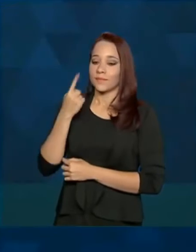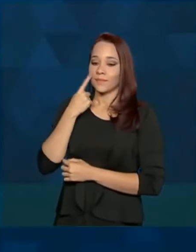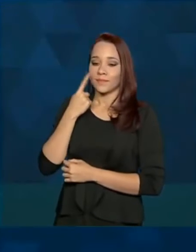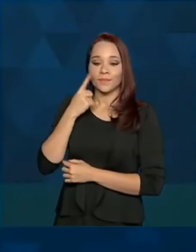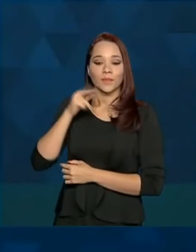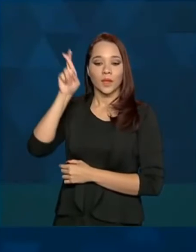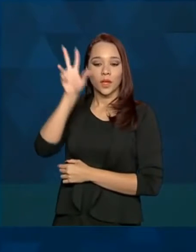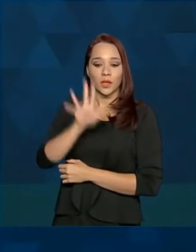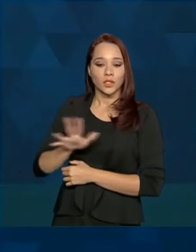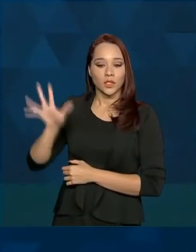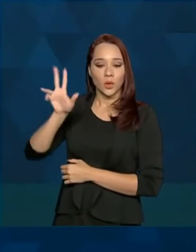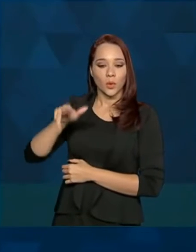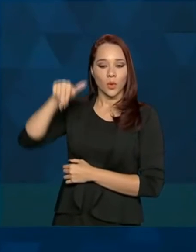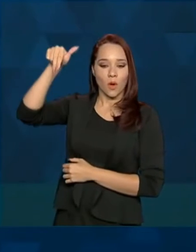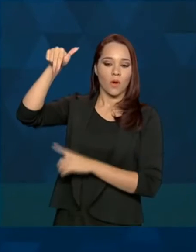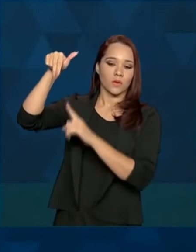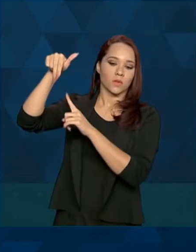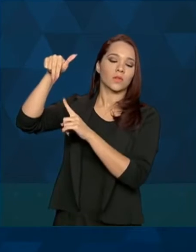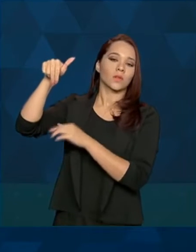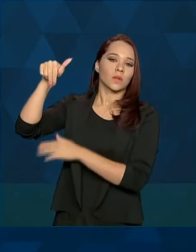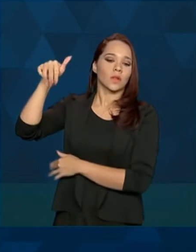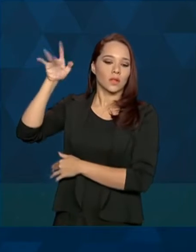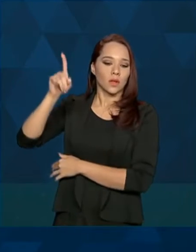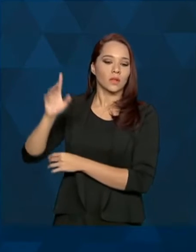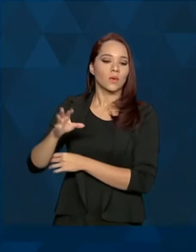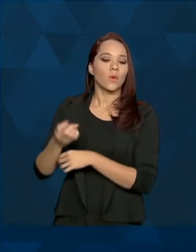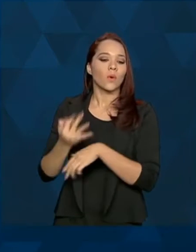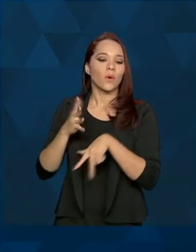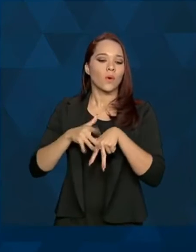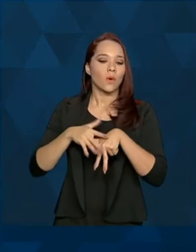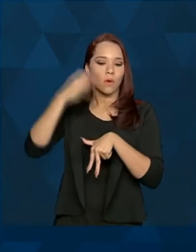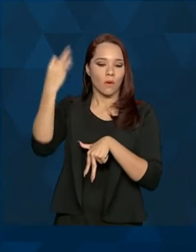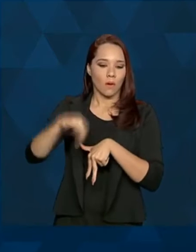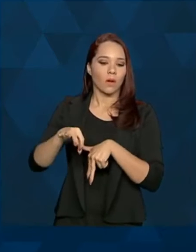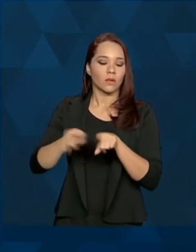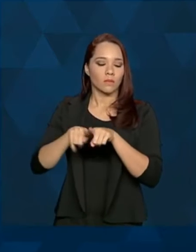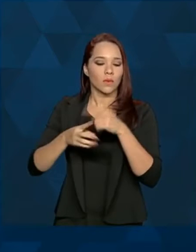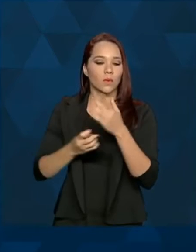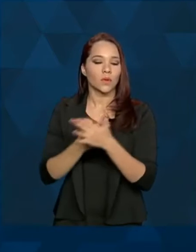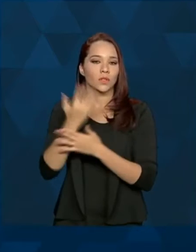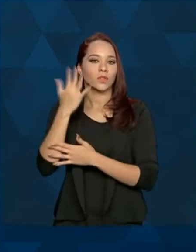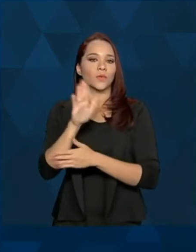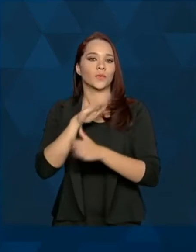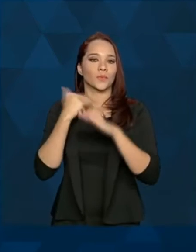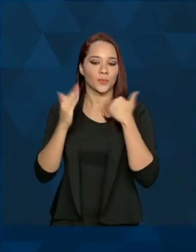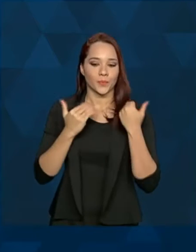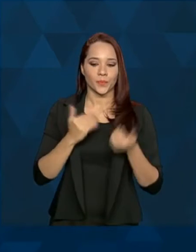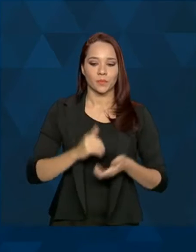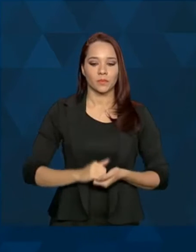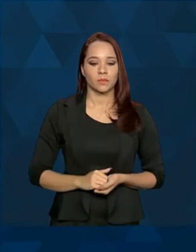da região norte, tanto o quantitativo de casos, quanto o quantitativo de óbitos.